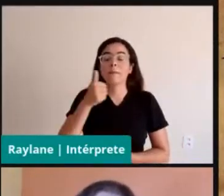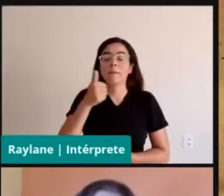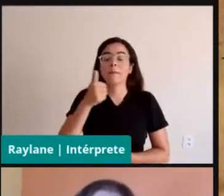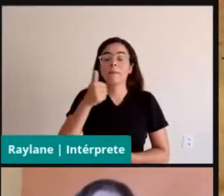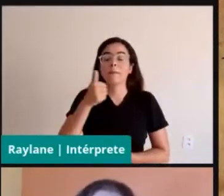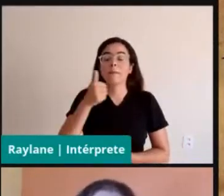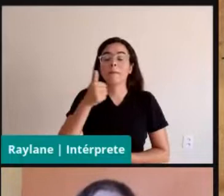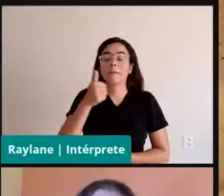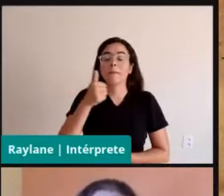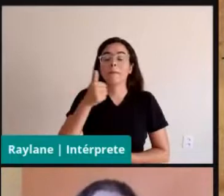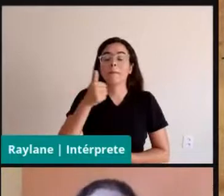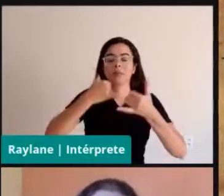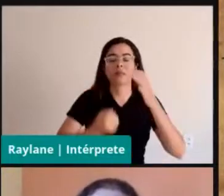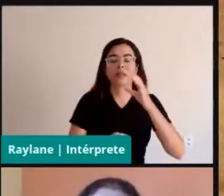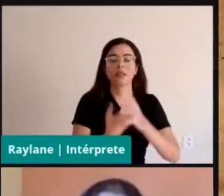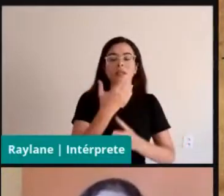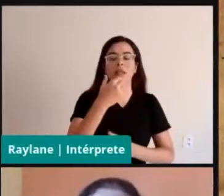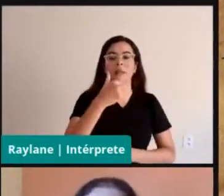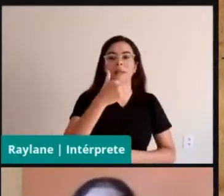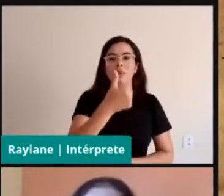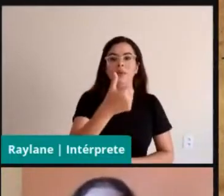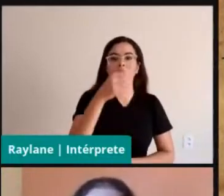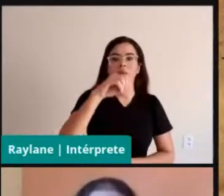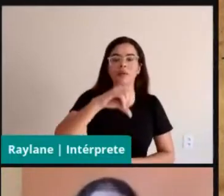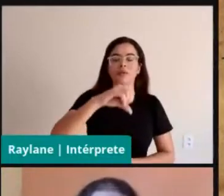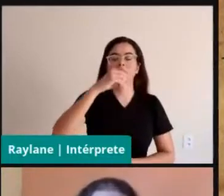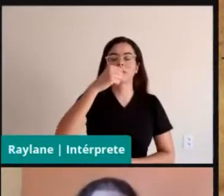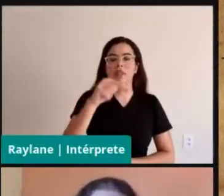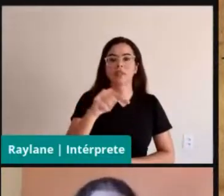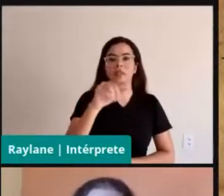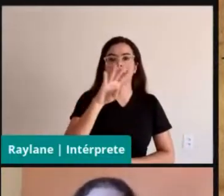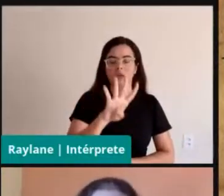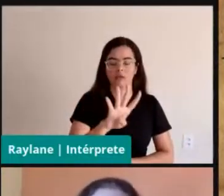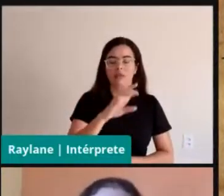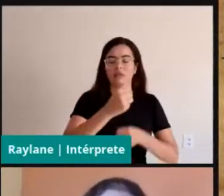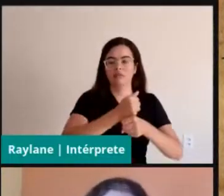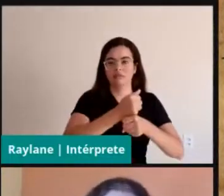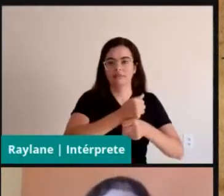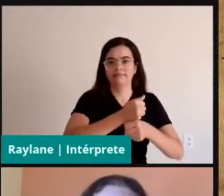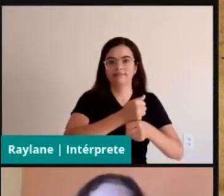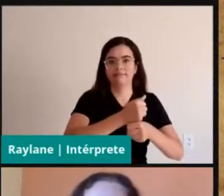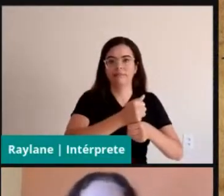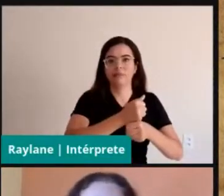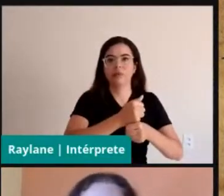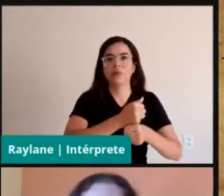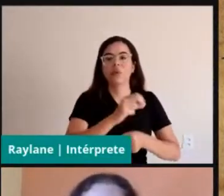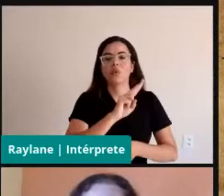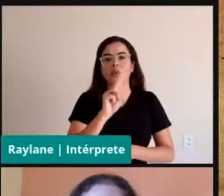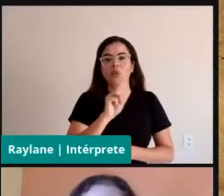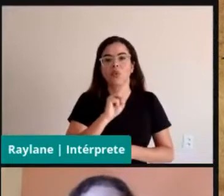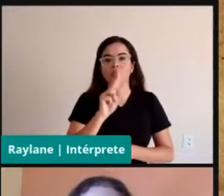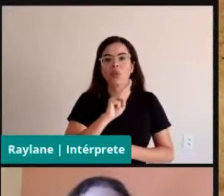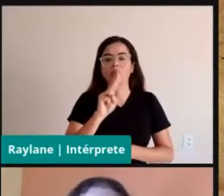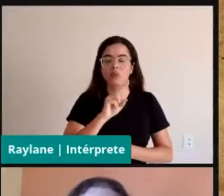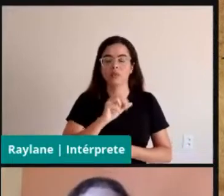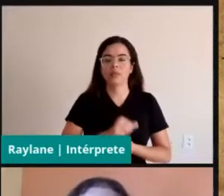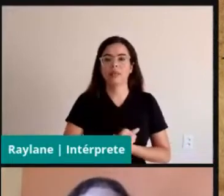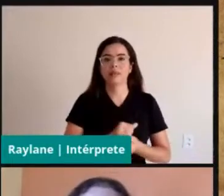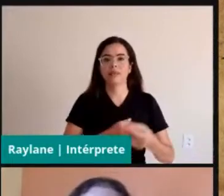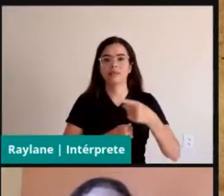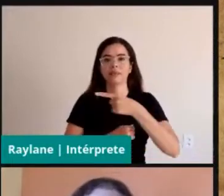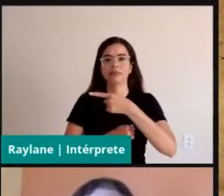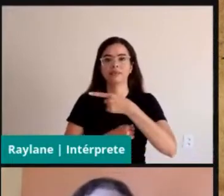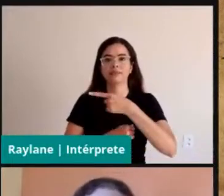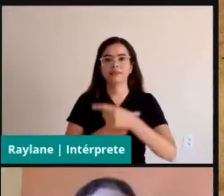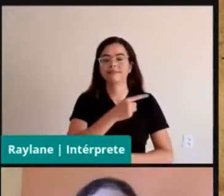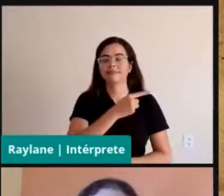1974. O primeiro deles foi o Dungeons and Dragons, ou Masmorras e Dragões, e ele partiu dos